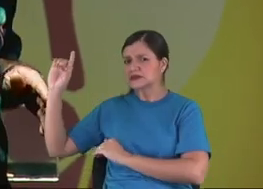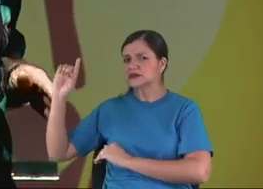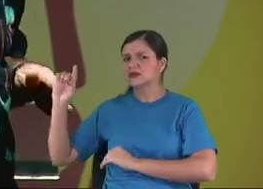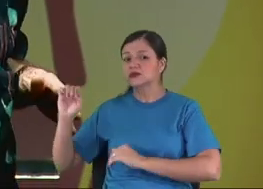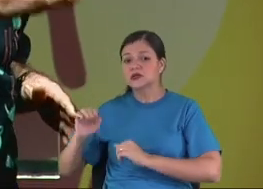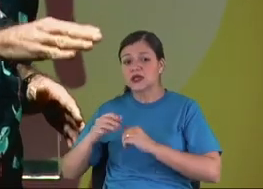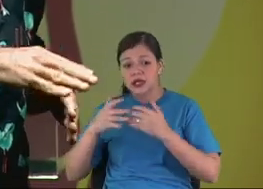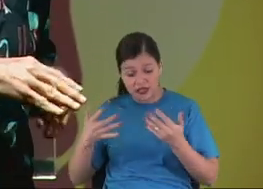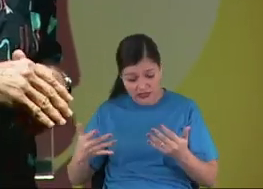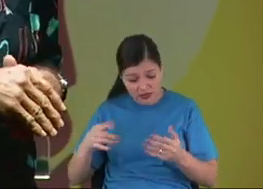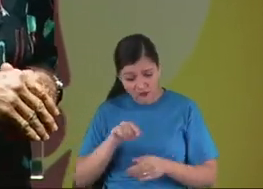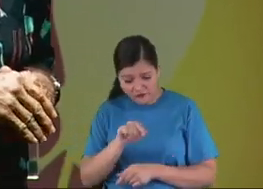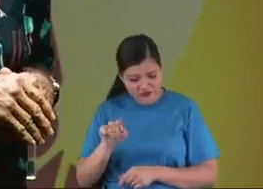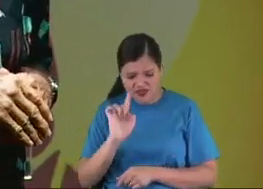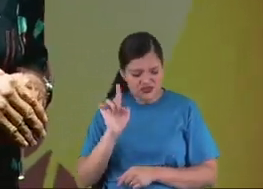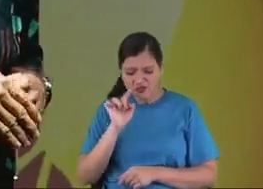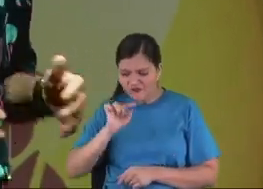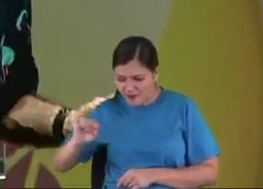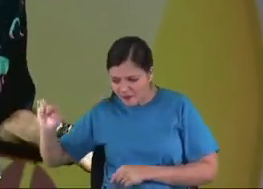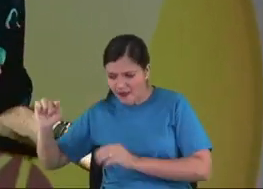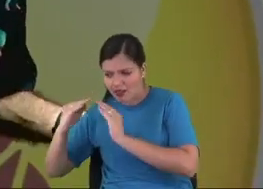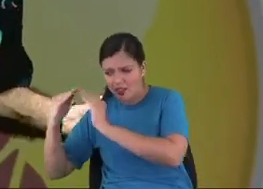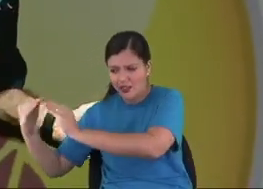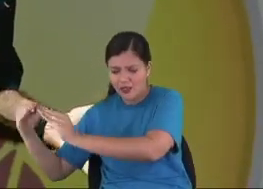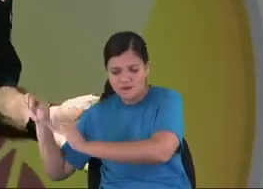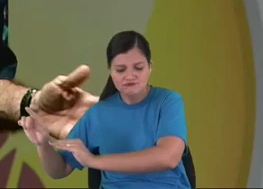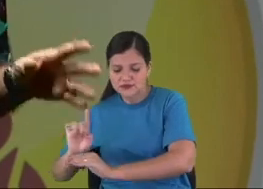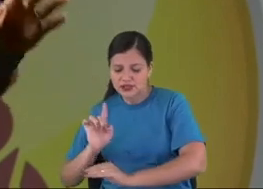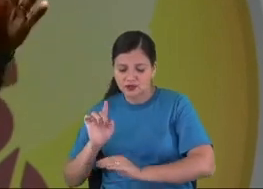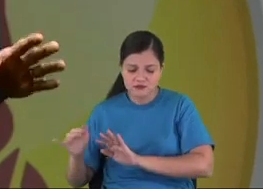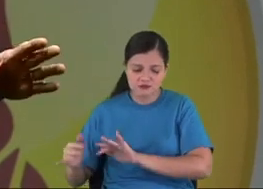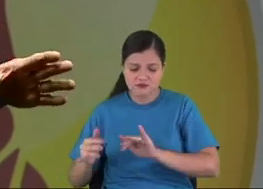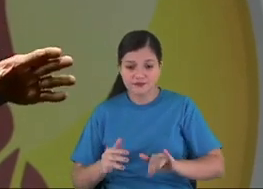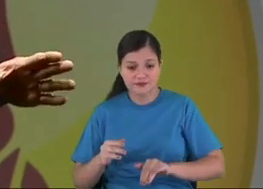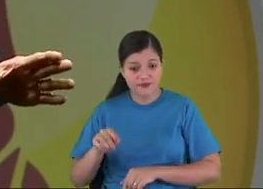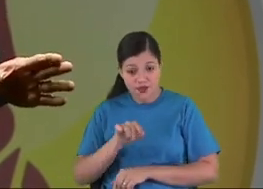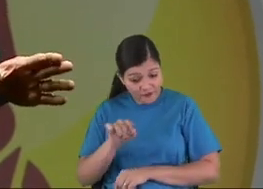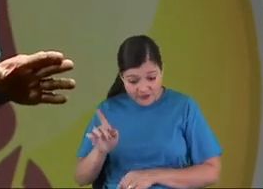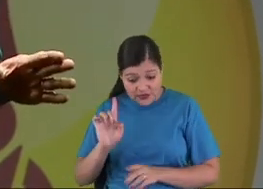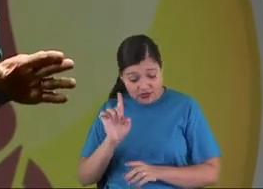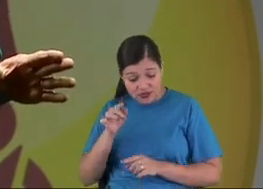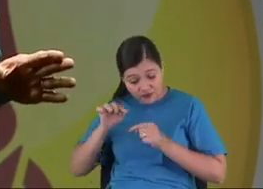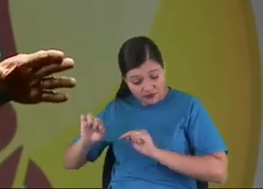Então, vocês não vão mais lá. Mamã, vocês não vão mais lá.